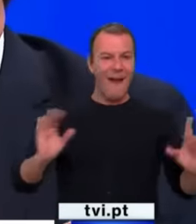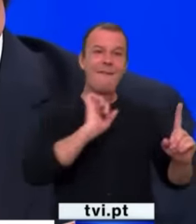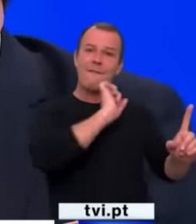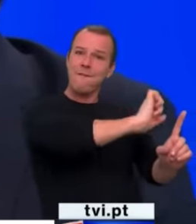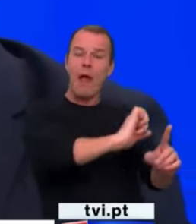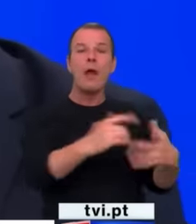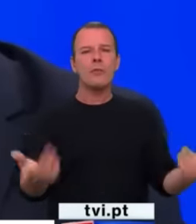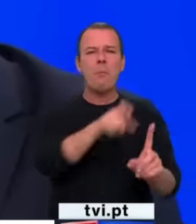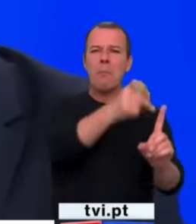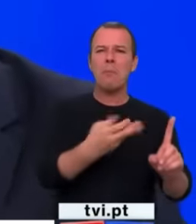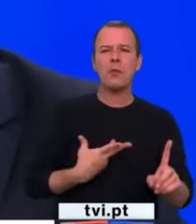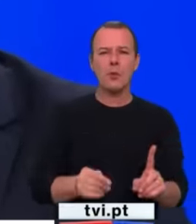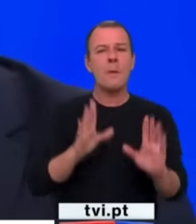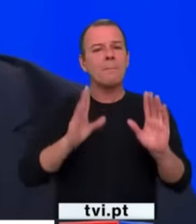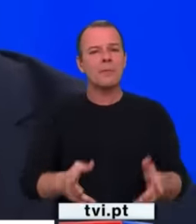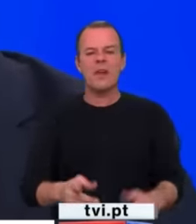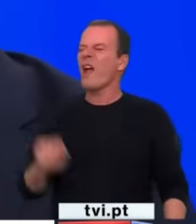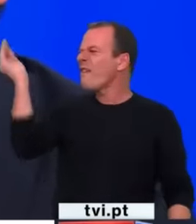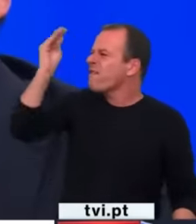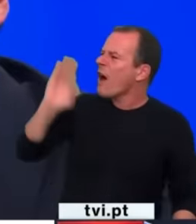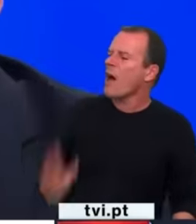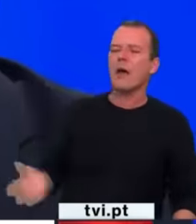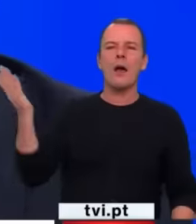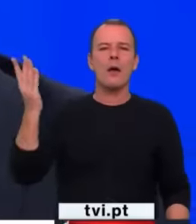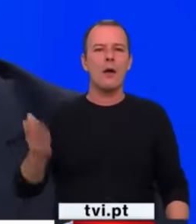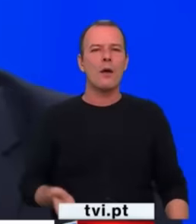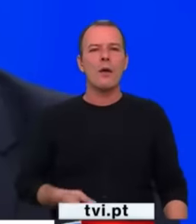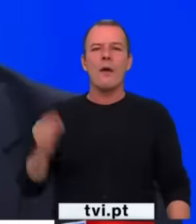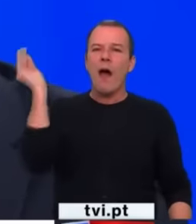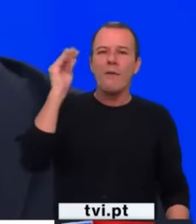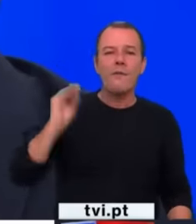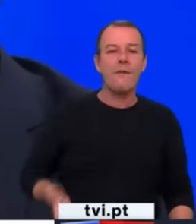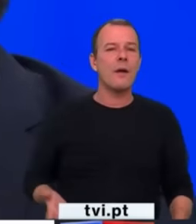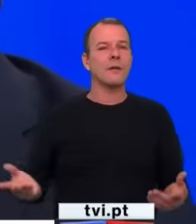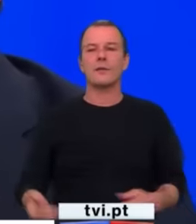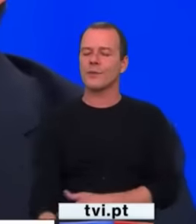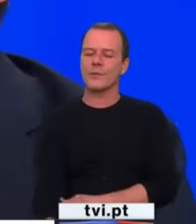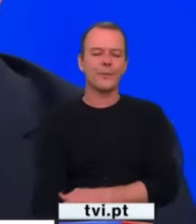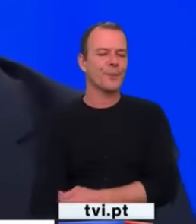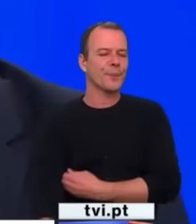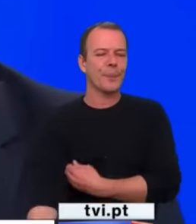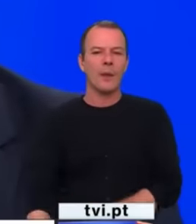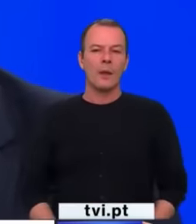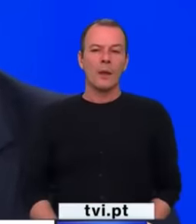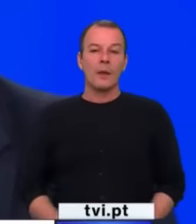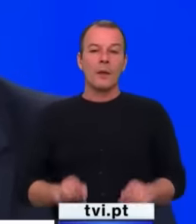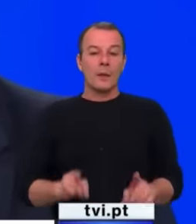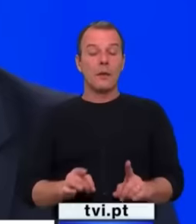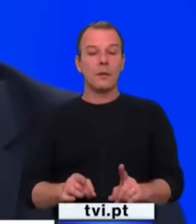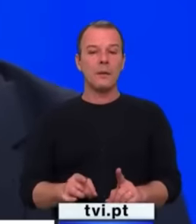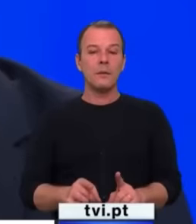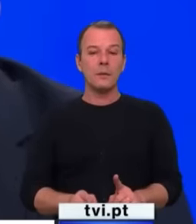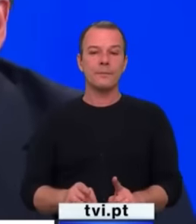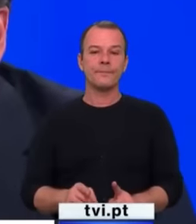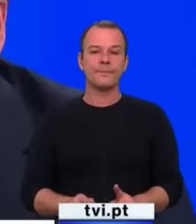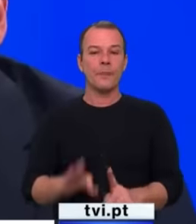Pedro Nuno Santos devia ter era soluções para construir. Não é Pedro Nuno Santos, vou dar a oportunidade. O governo que apoiou fez zero. Não, não, não. Construiu-se mais durante o governo. O governo que